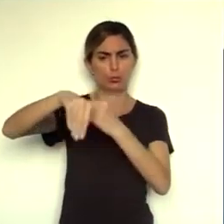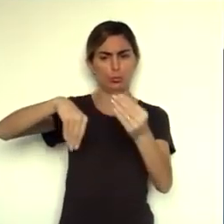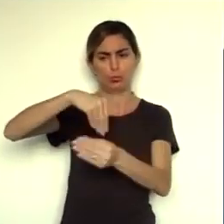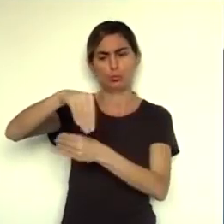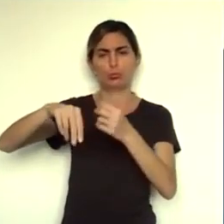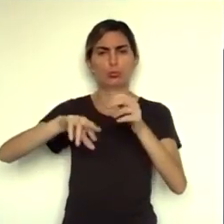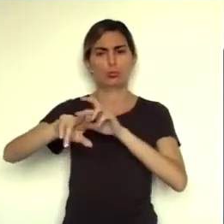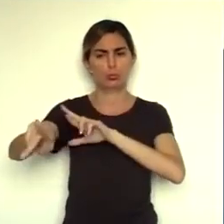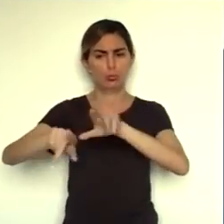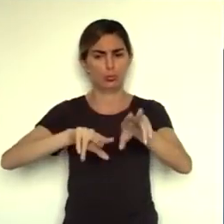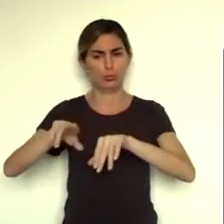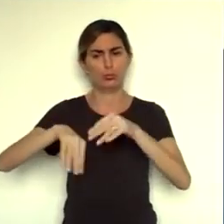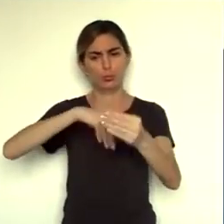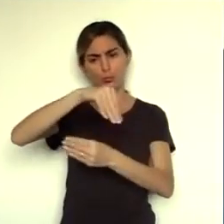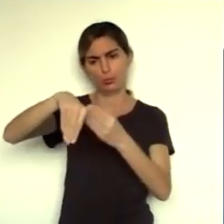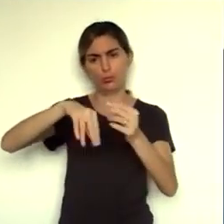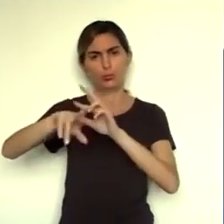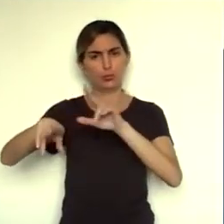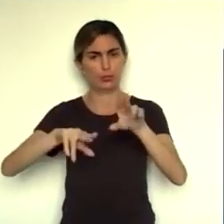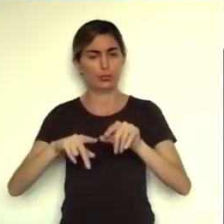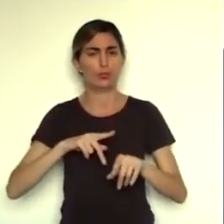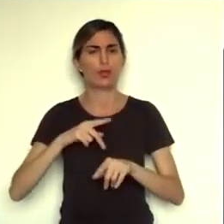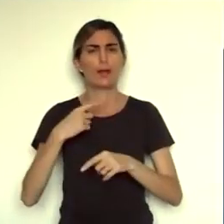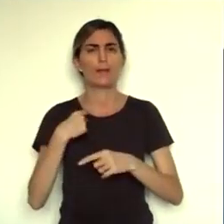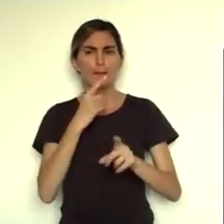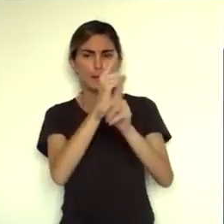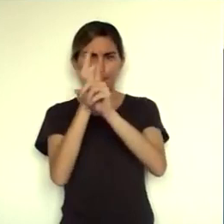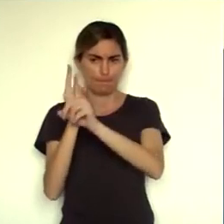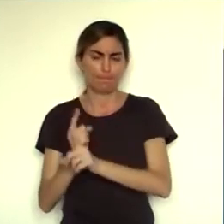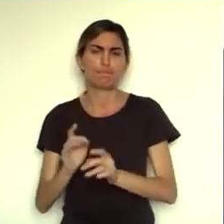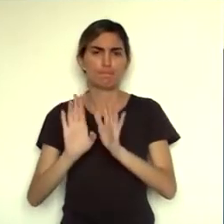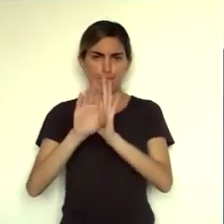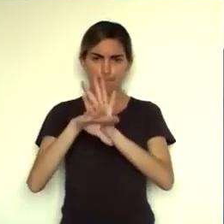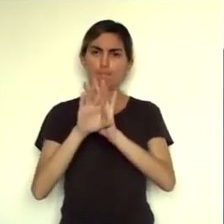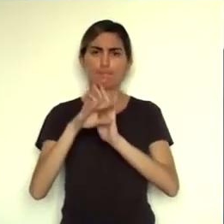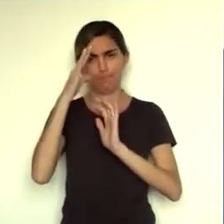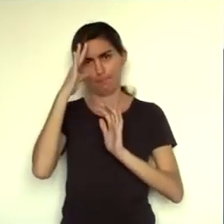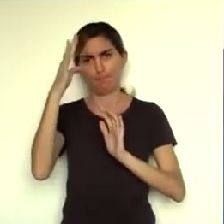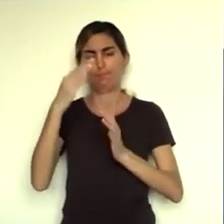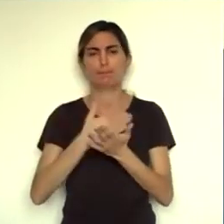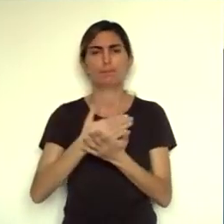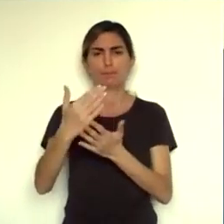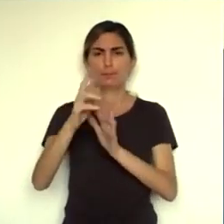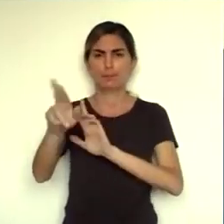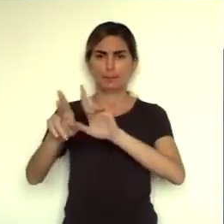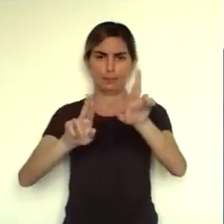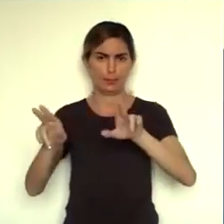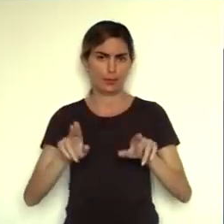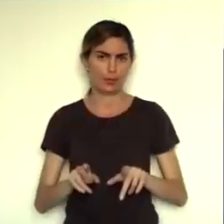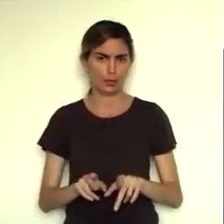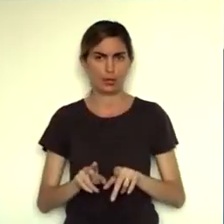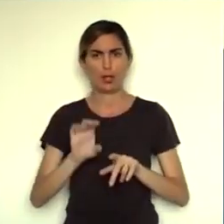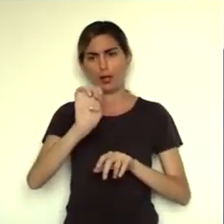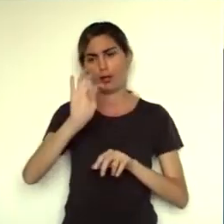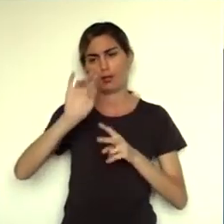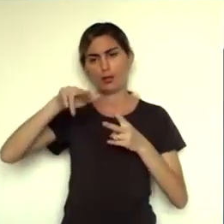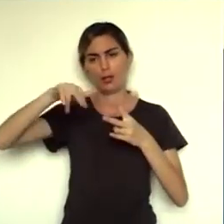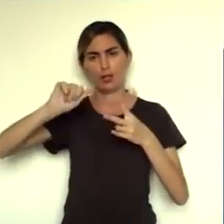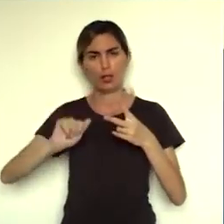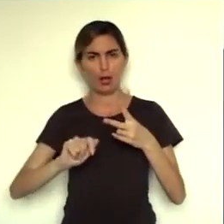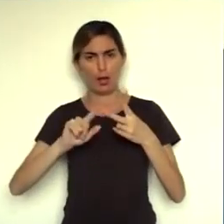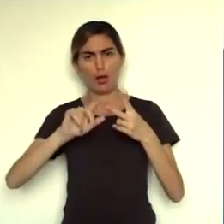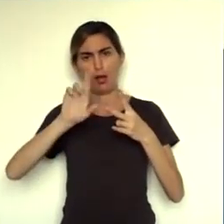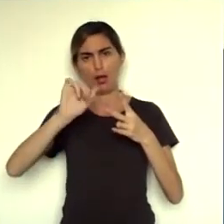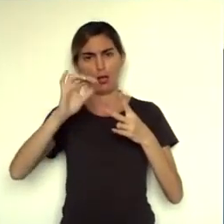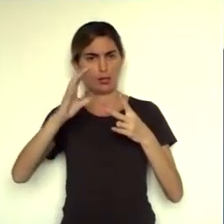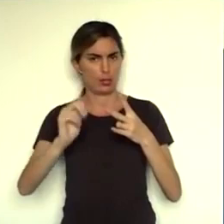população miscigenada, uma população mesclada, mas que a gente vai identificar alguns conceitos fundamentais, começando pela diferenciação entre etnia e